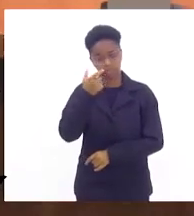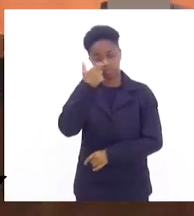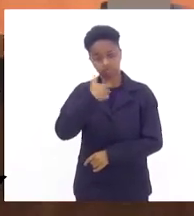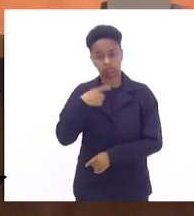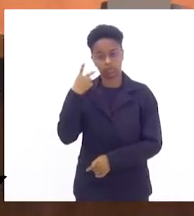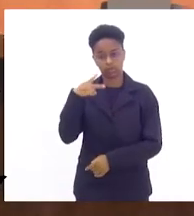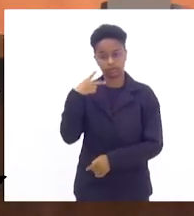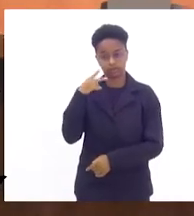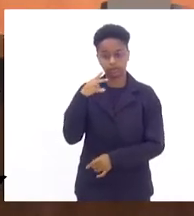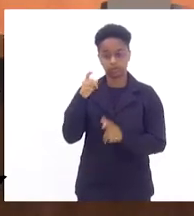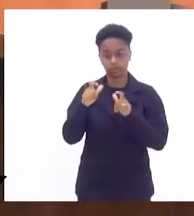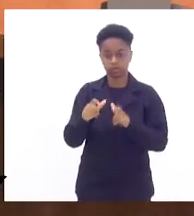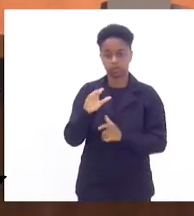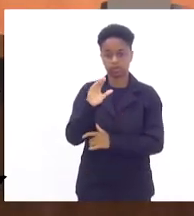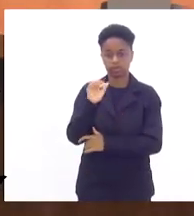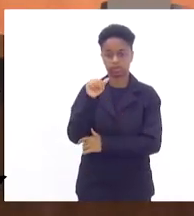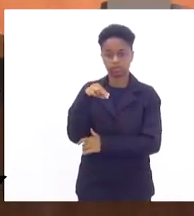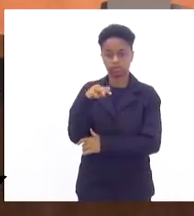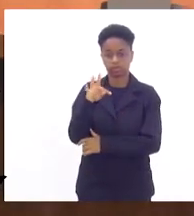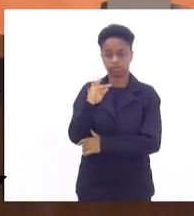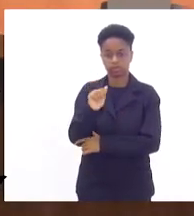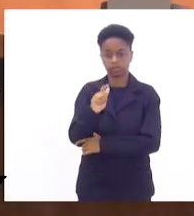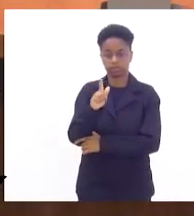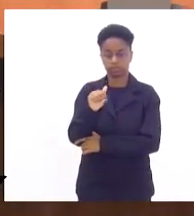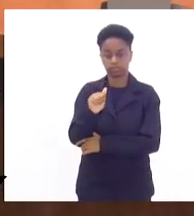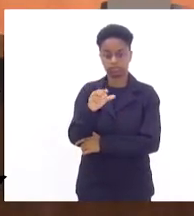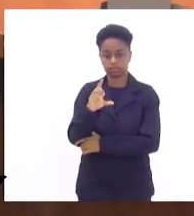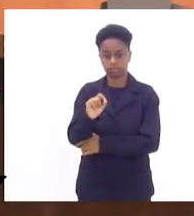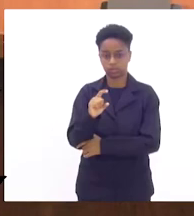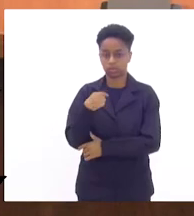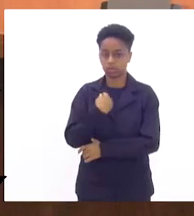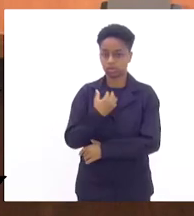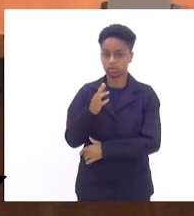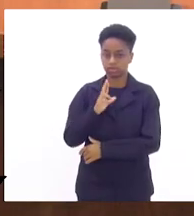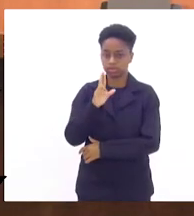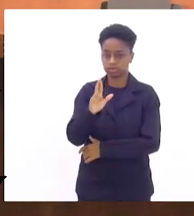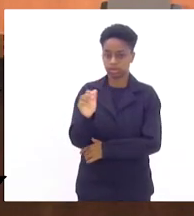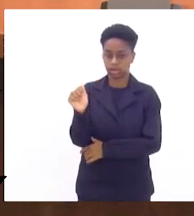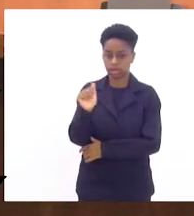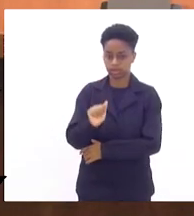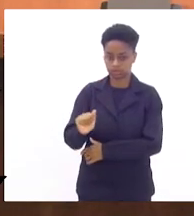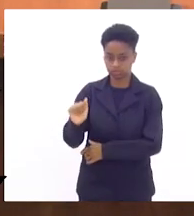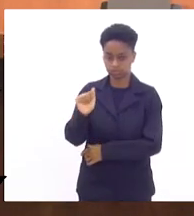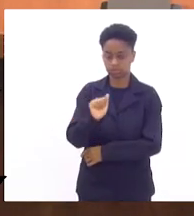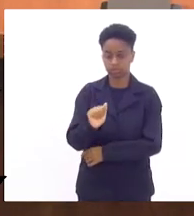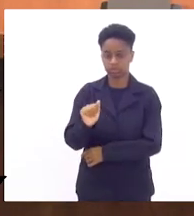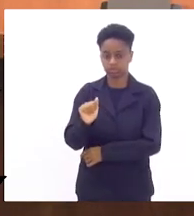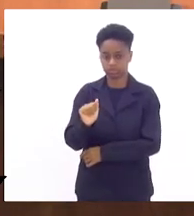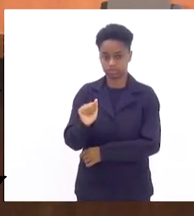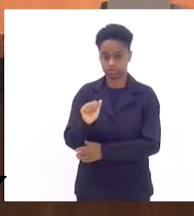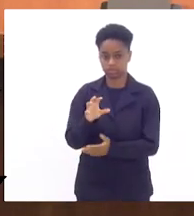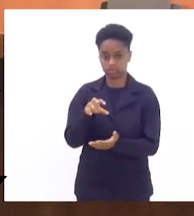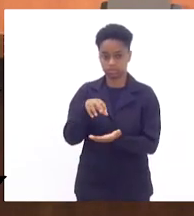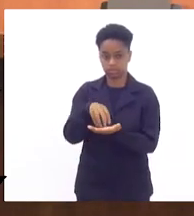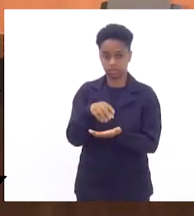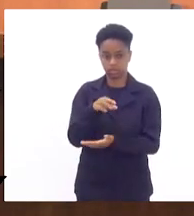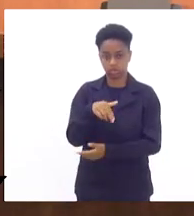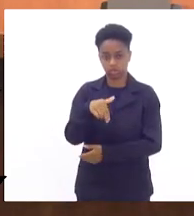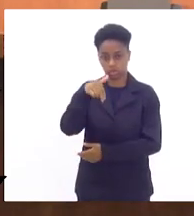vereador de Cantagalo, estamos representando a Associação do